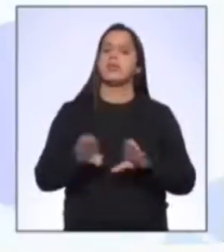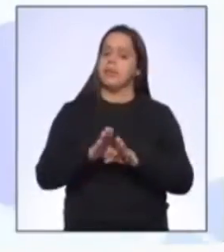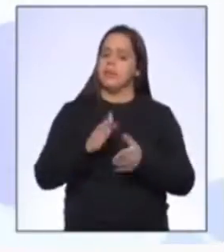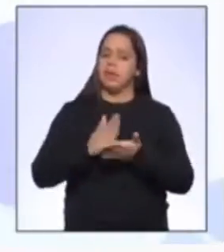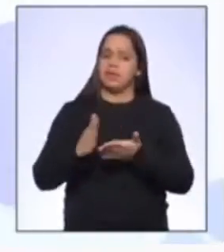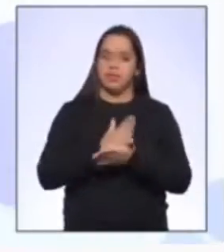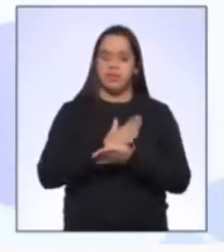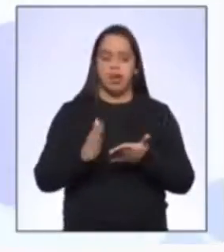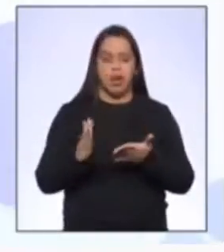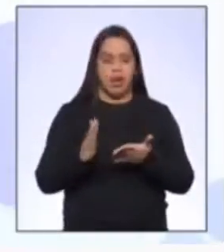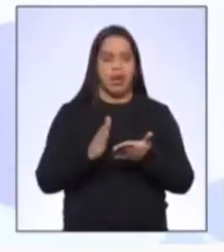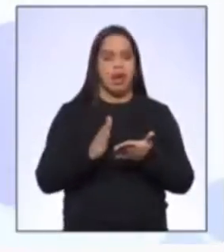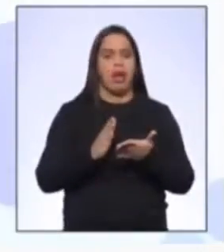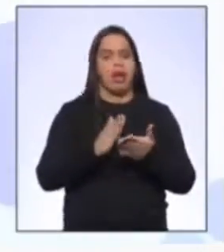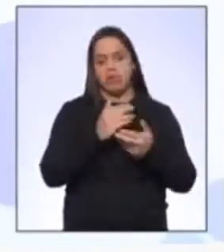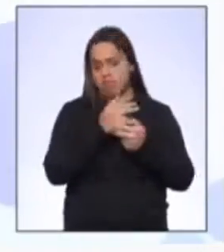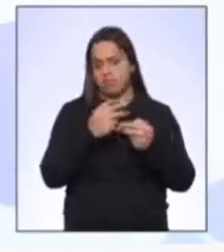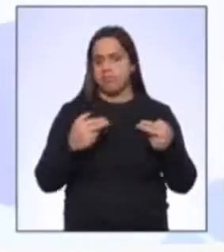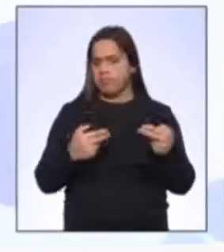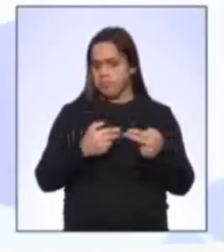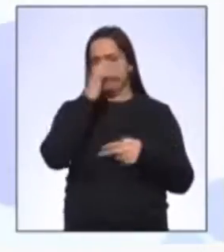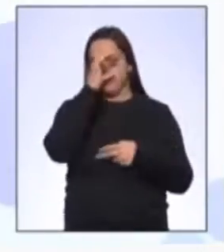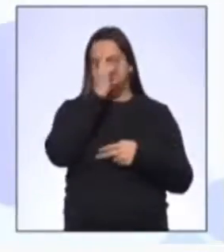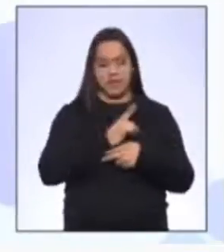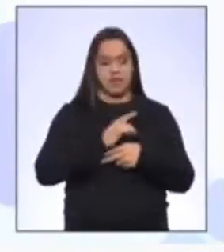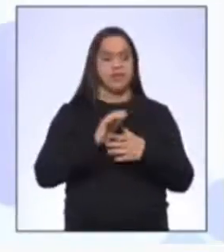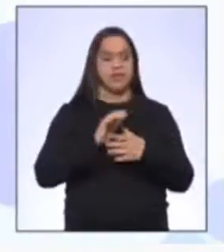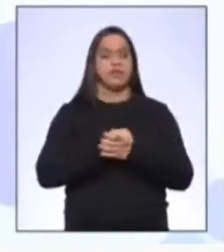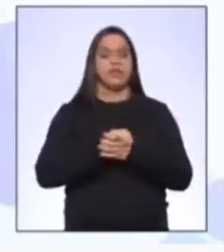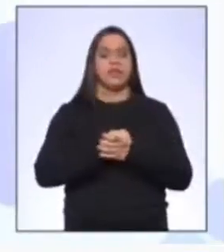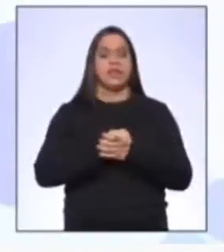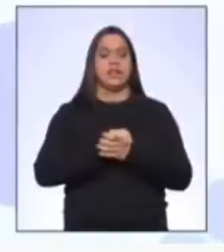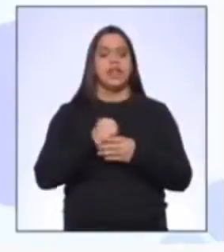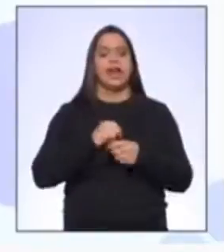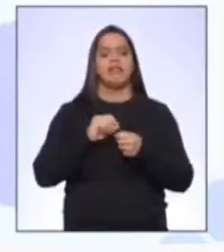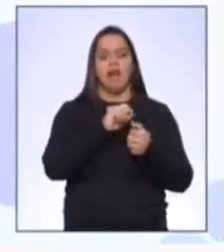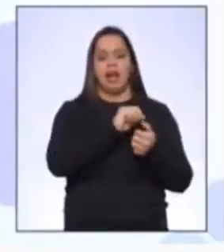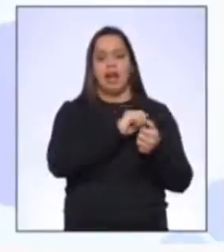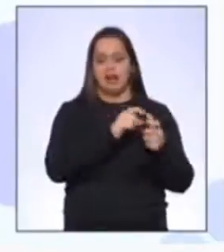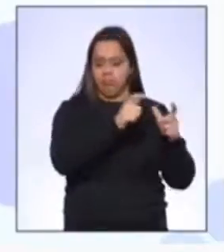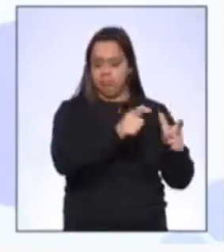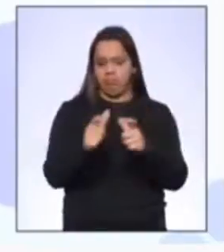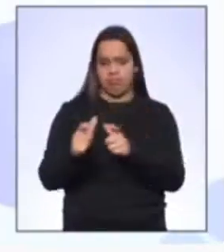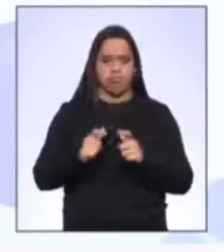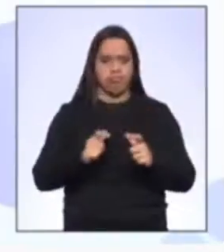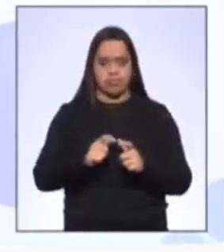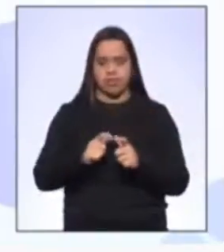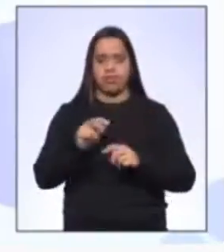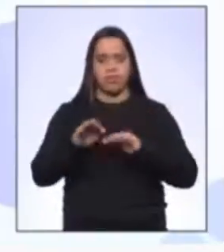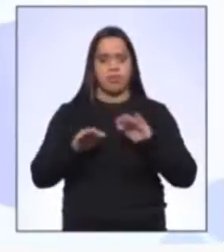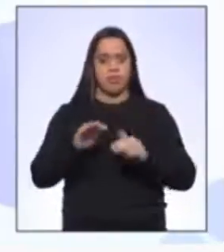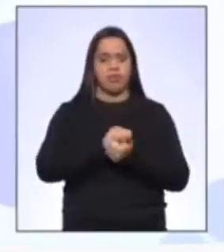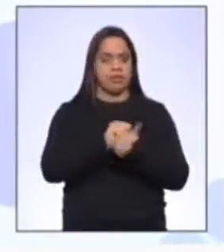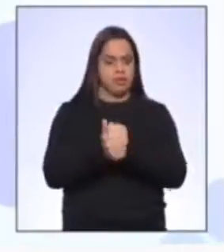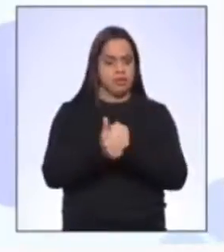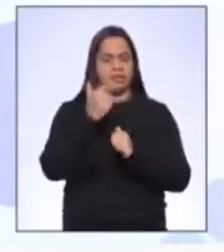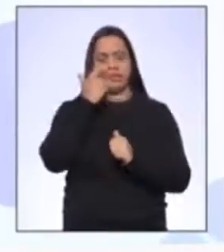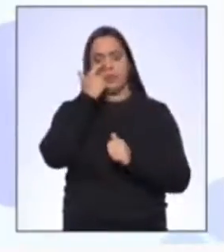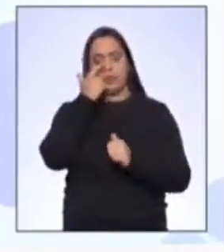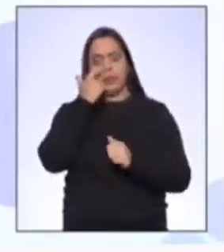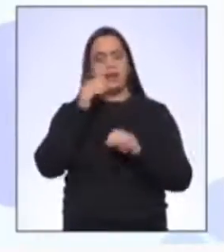divididas pelo pelo tipo de deficiência e aí eles são as cocadas para determinadas modalidades e